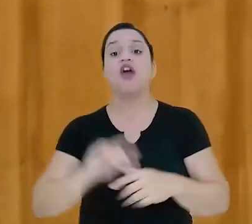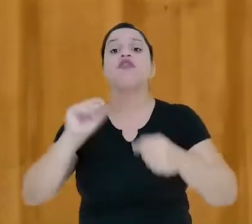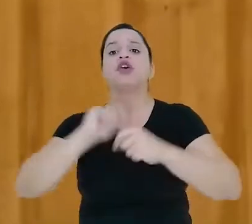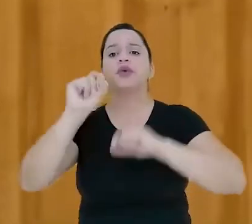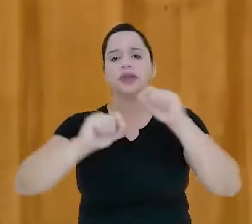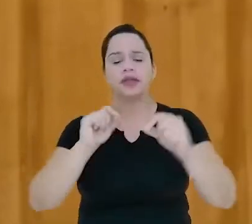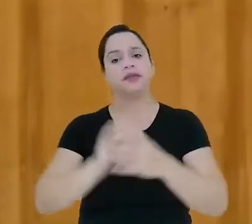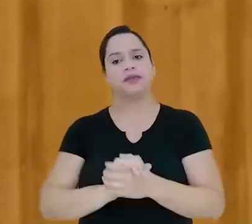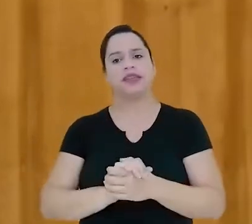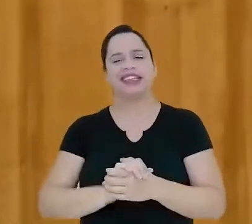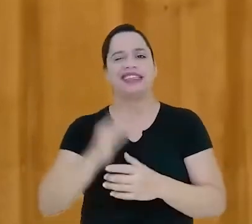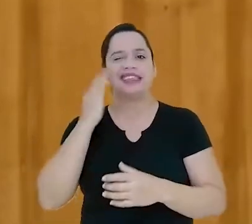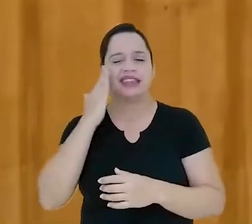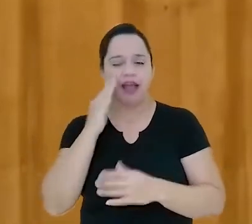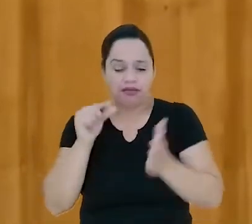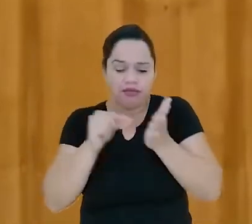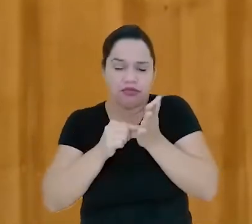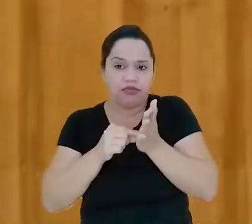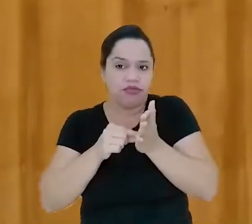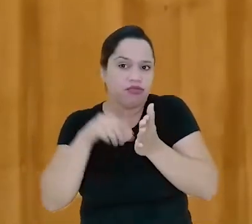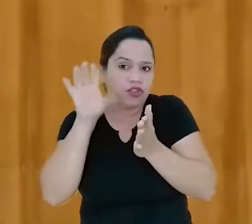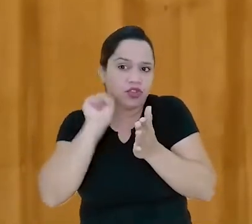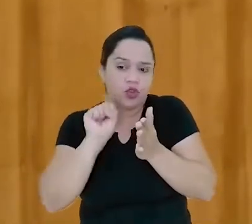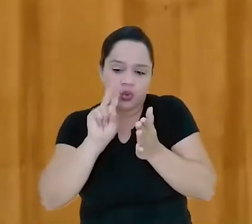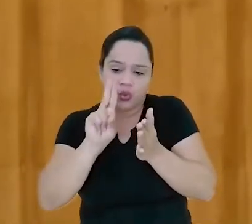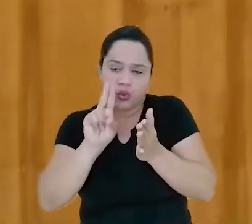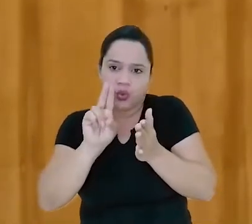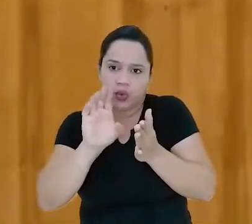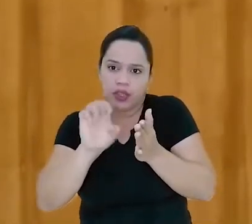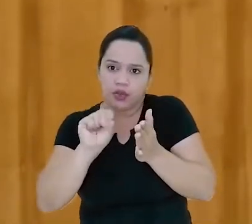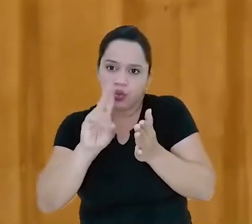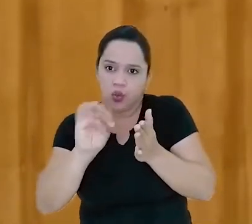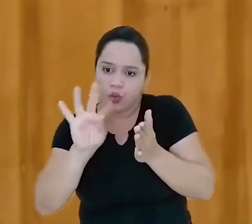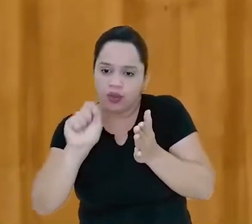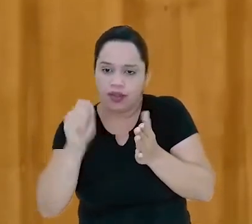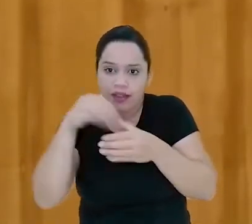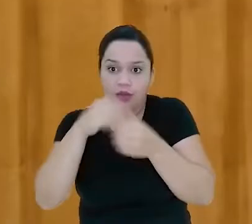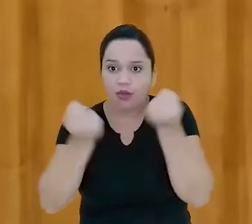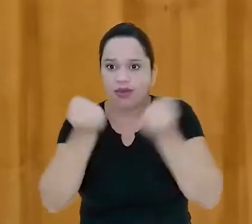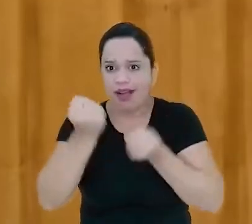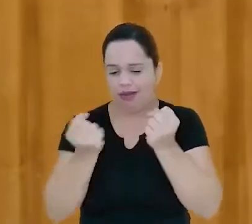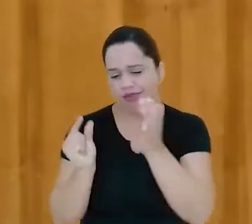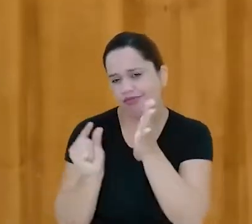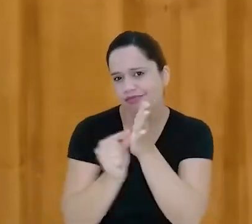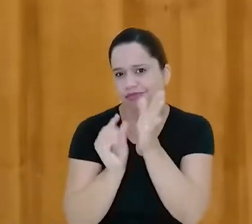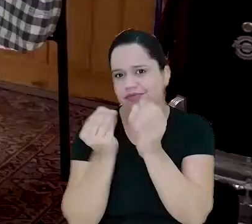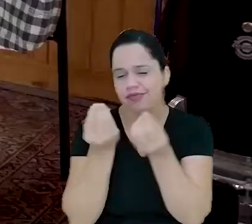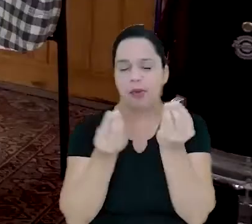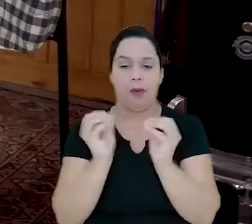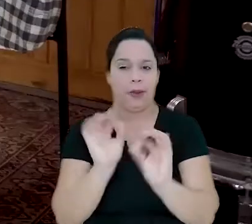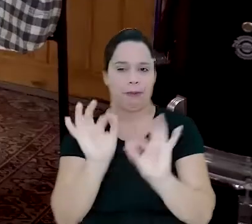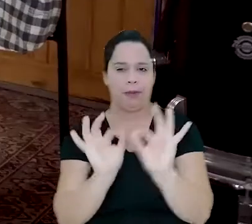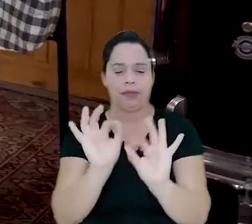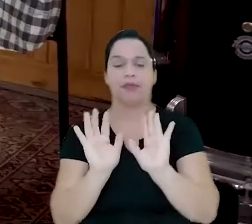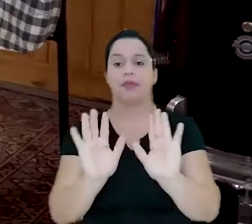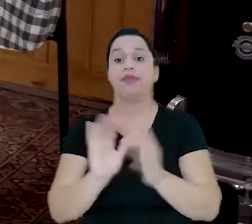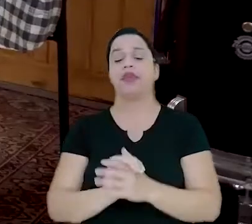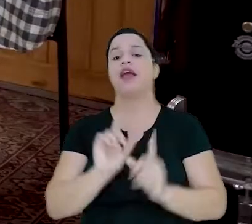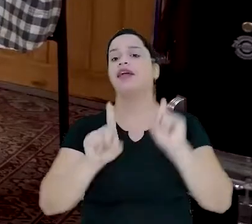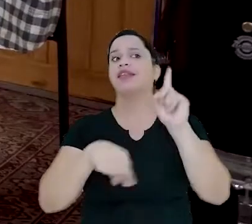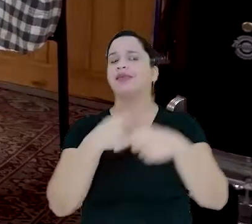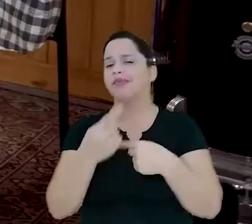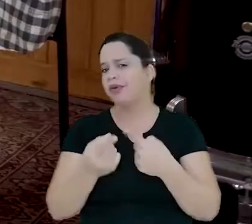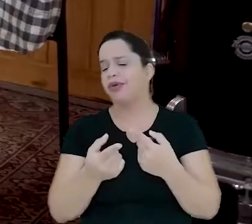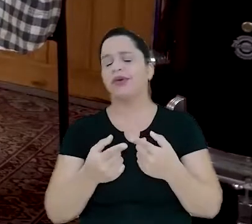falei, olha, faz o seguinte, então. Coloca uma escutazinha dentro do carro do seu marido. Aí ela colocou. Colocou a escuta. Aí na escuta